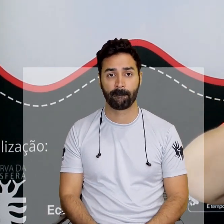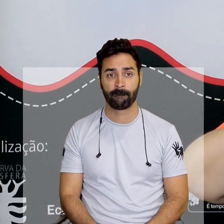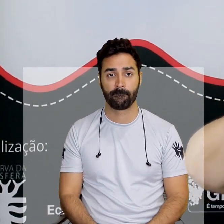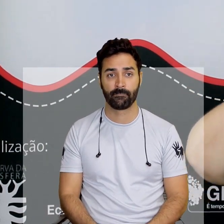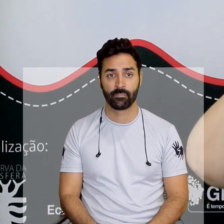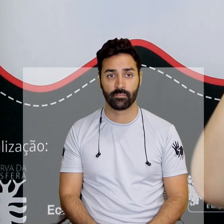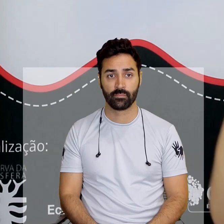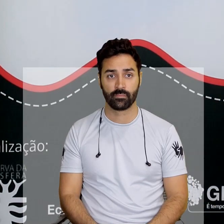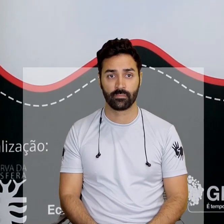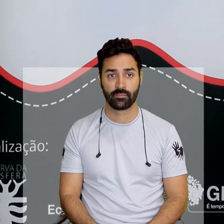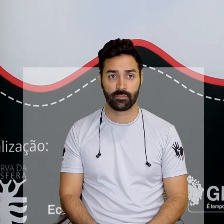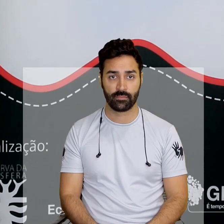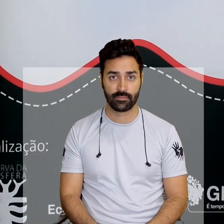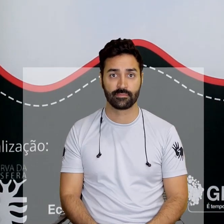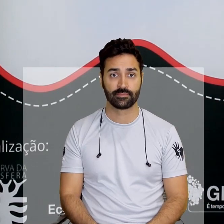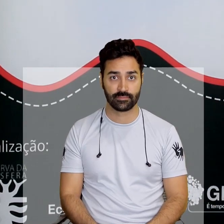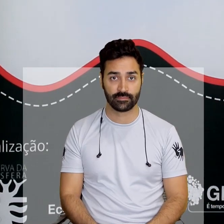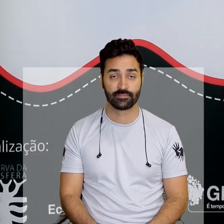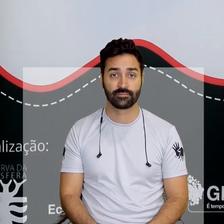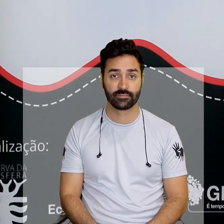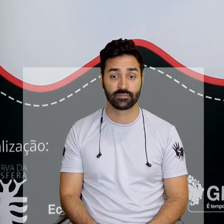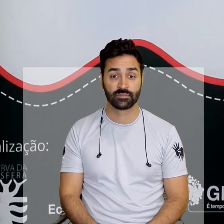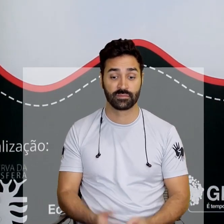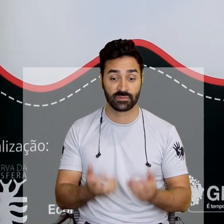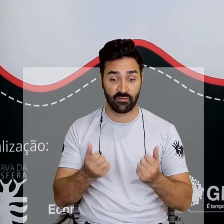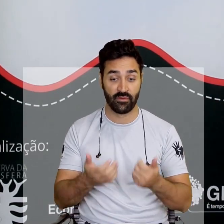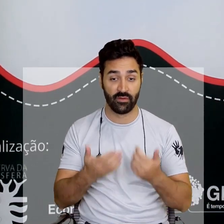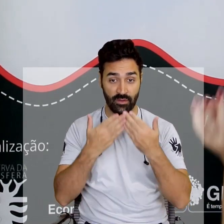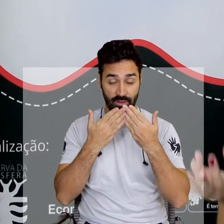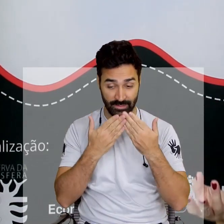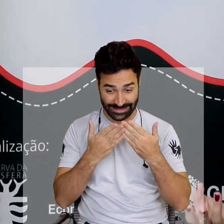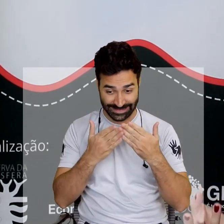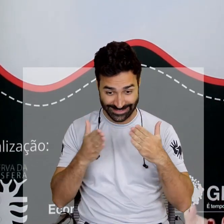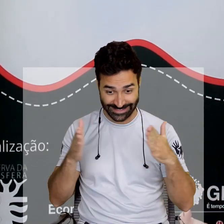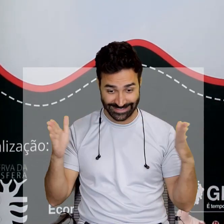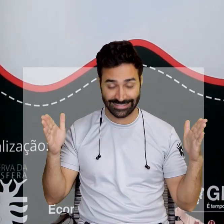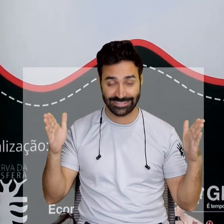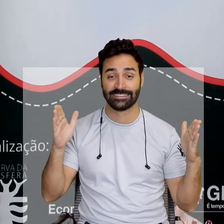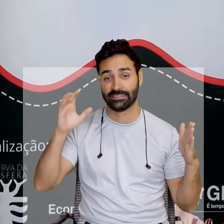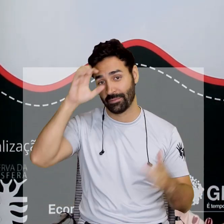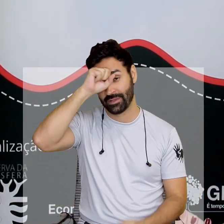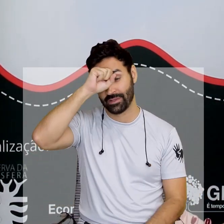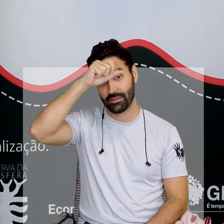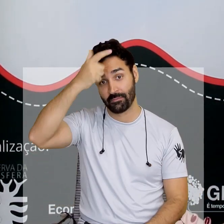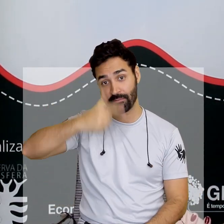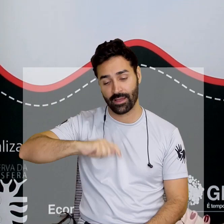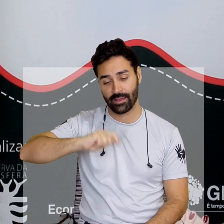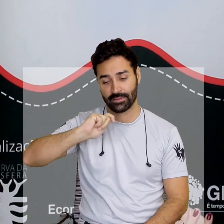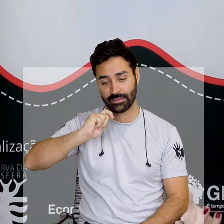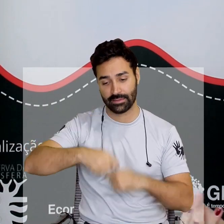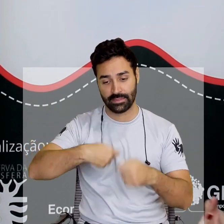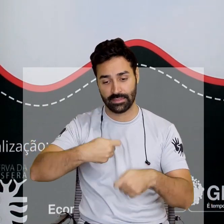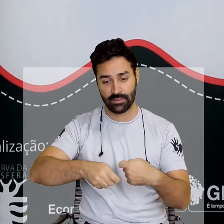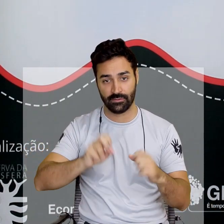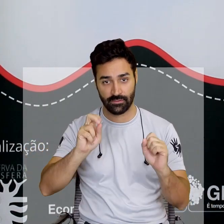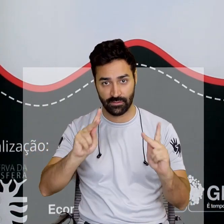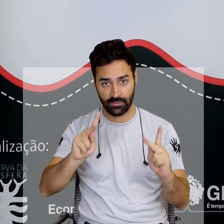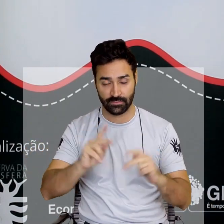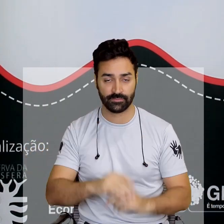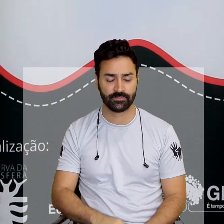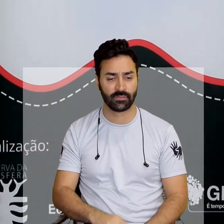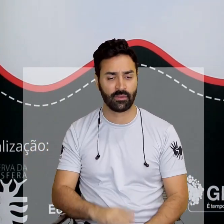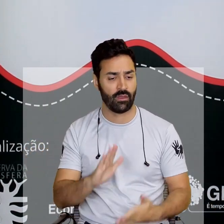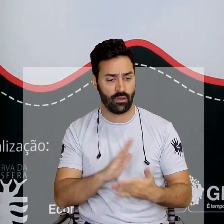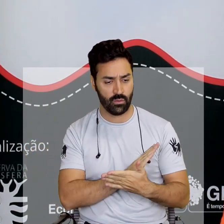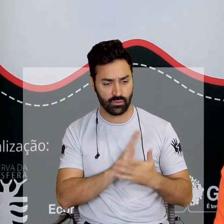Certo? Vamos expandir um pouquinho essa daqui e vamos pegar outros sinais, ok? Então, a gente vai repetir alguns do que a gente viu